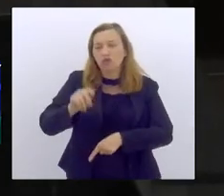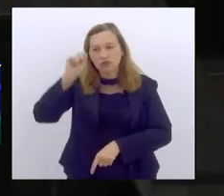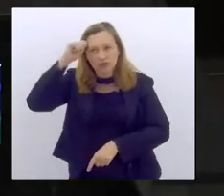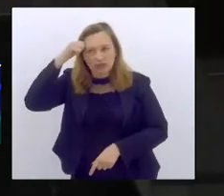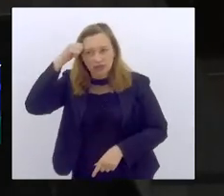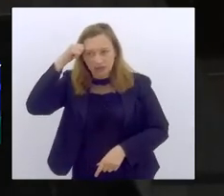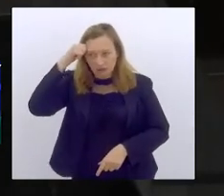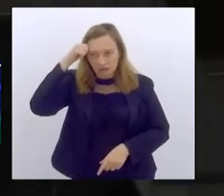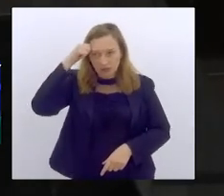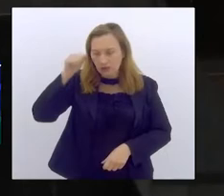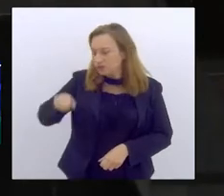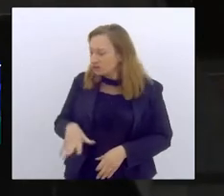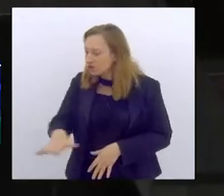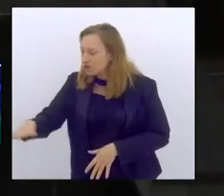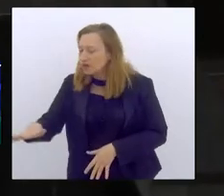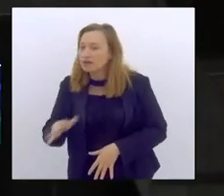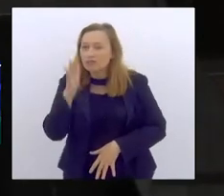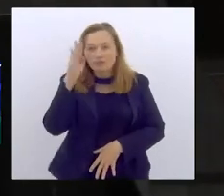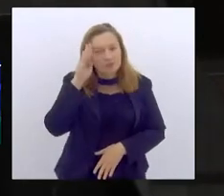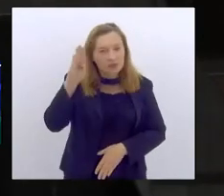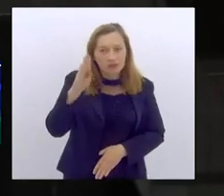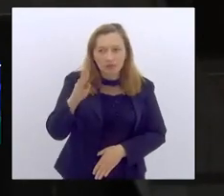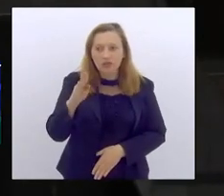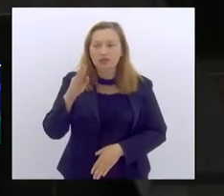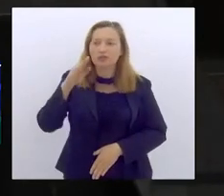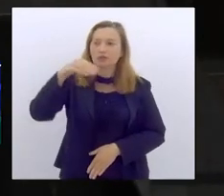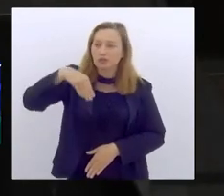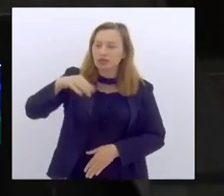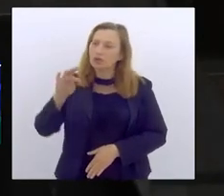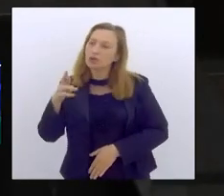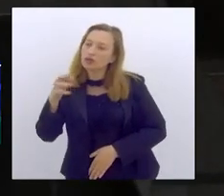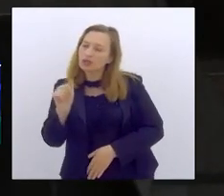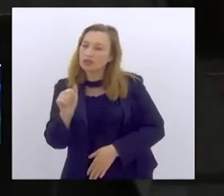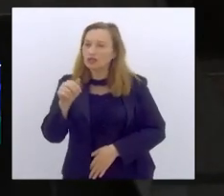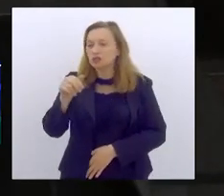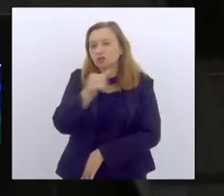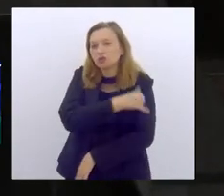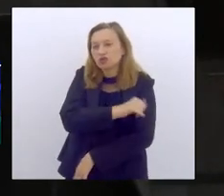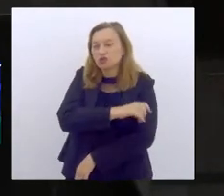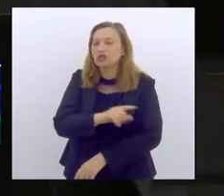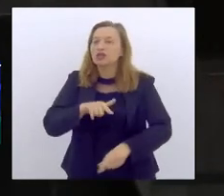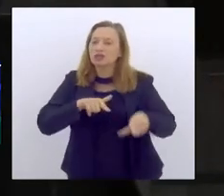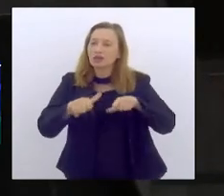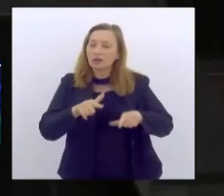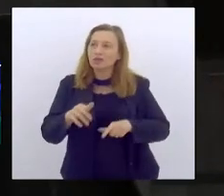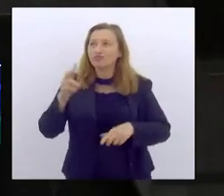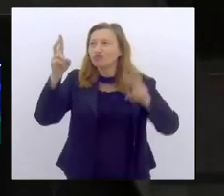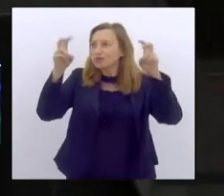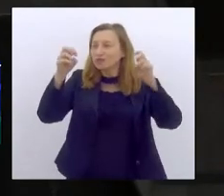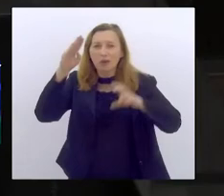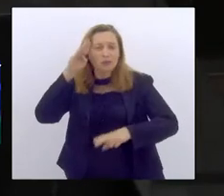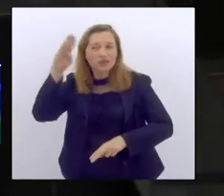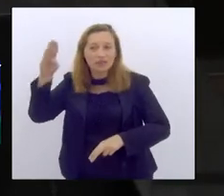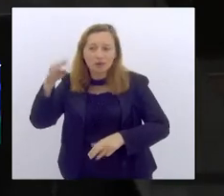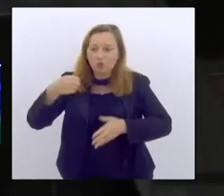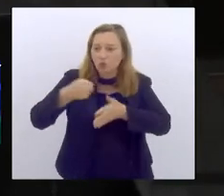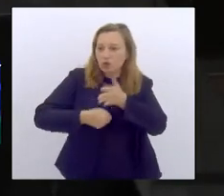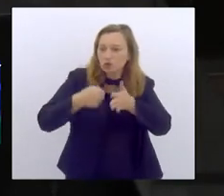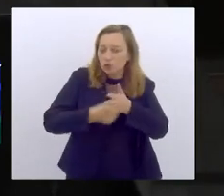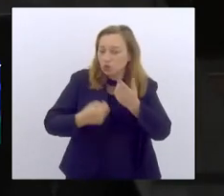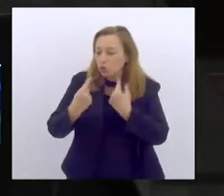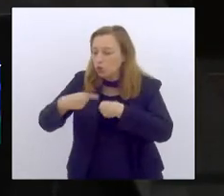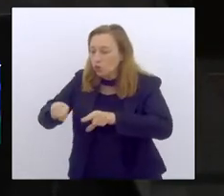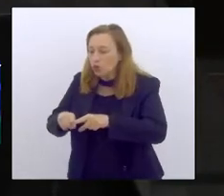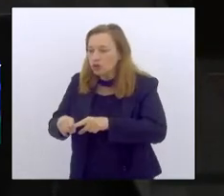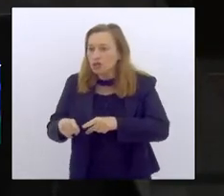periférica Especialmente na região metropolitana do Rio de Janeiro e do com temas multicentrais A partir dessa luta contra